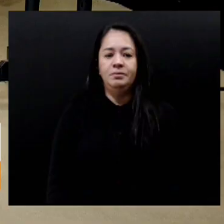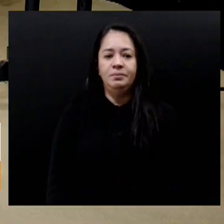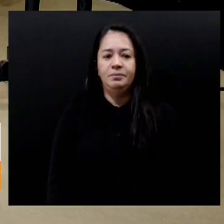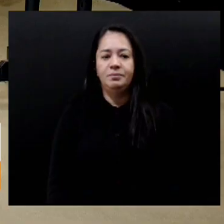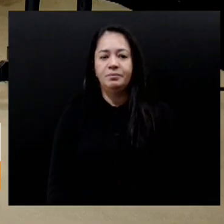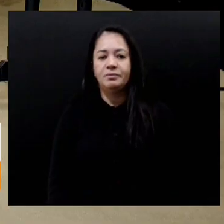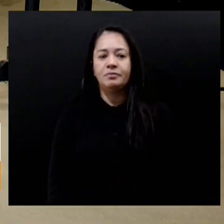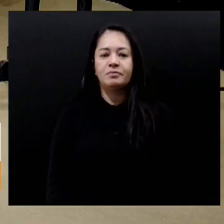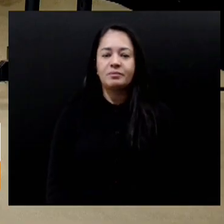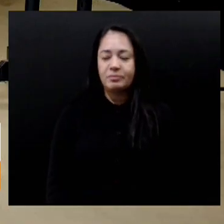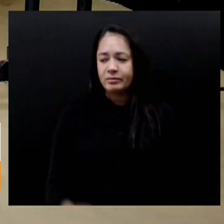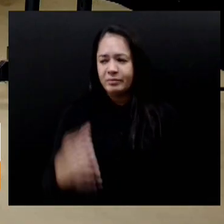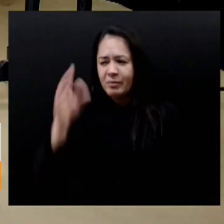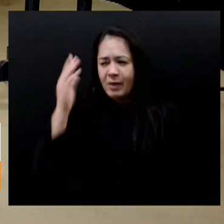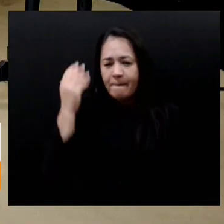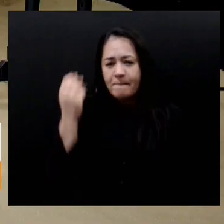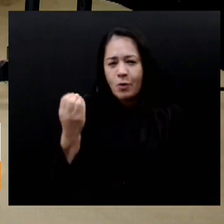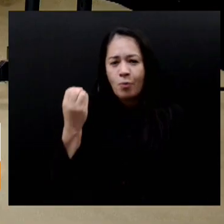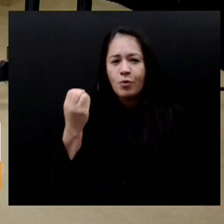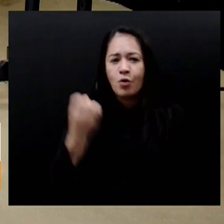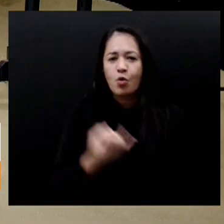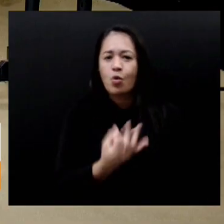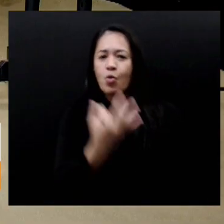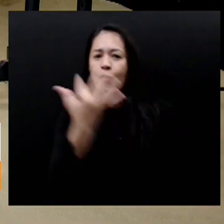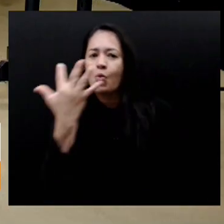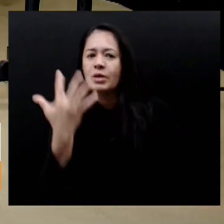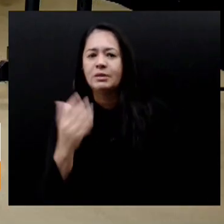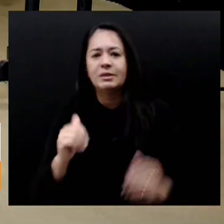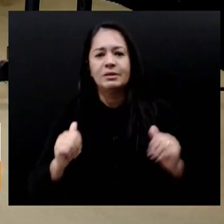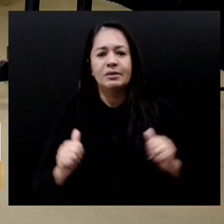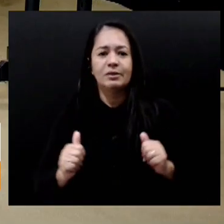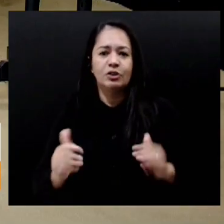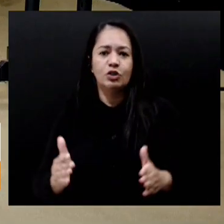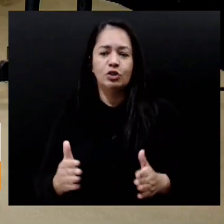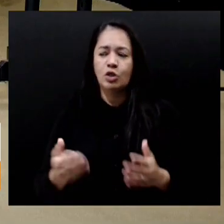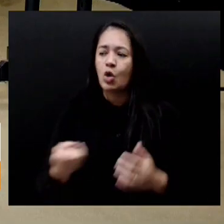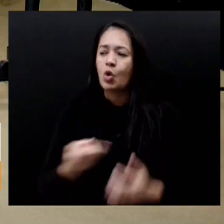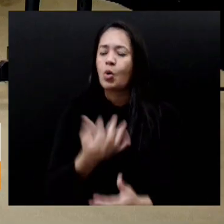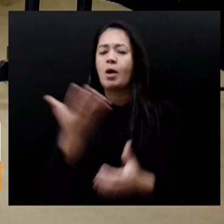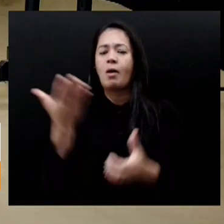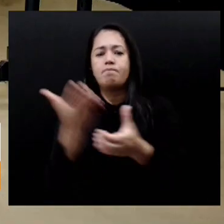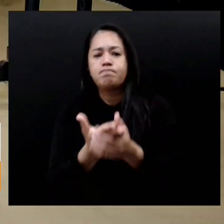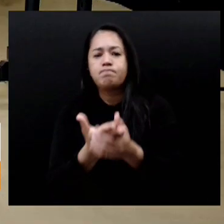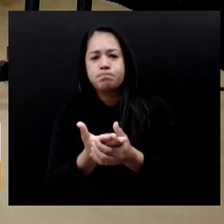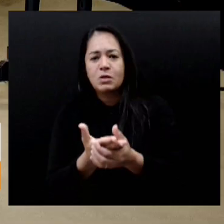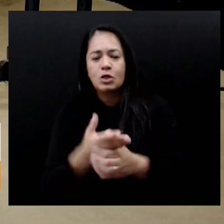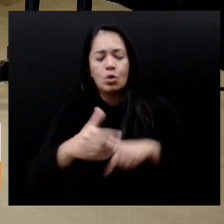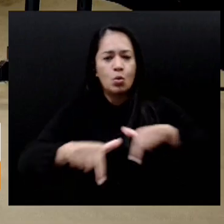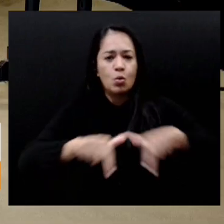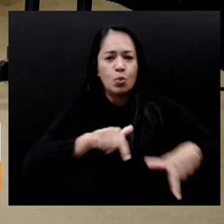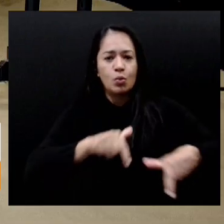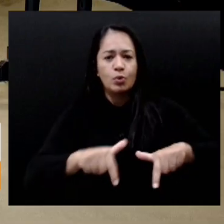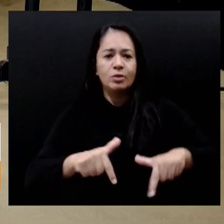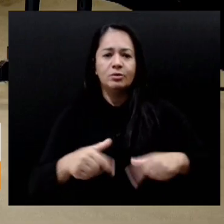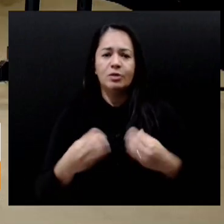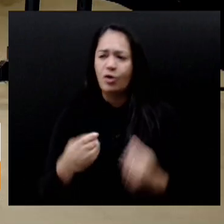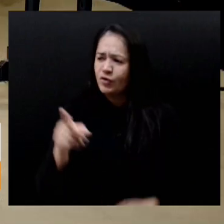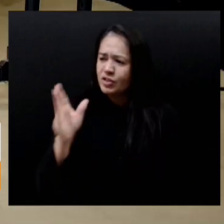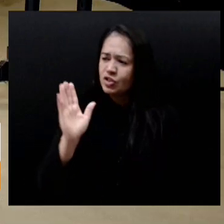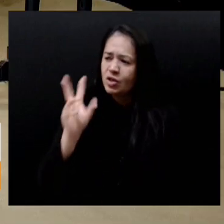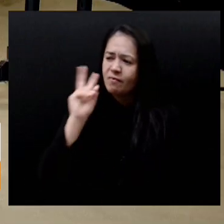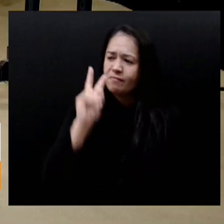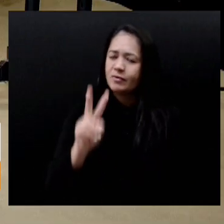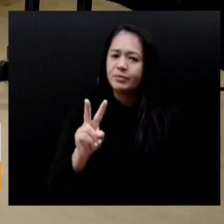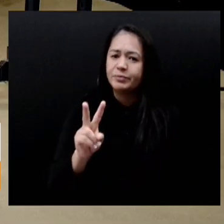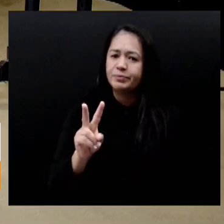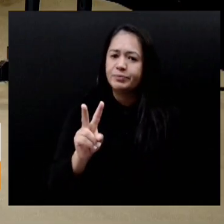Imagina quantas ações, né? Quantos processos e o trabalho, assim. O senhor tem visto assim que a